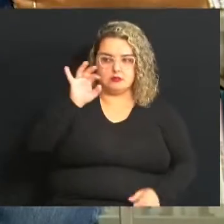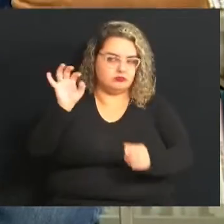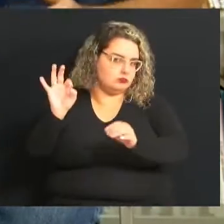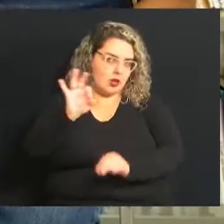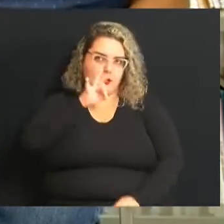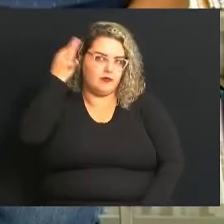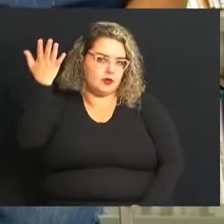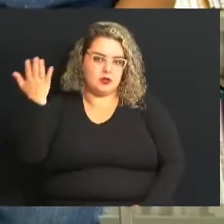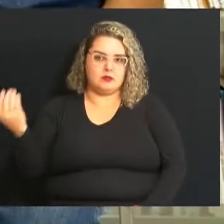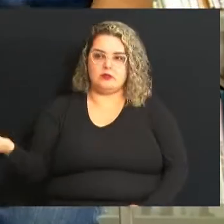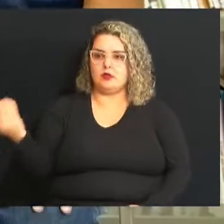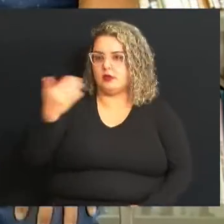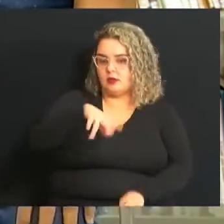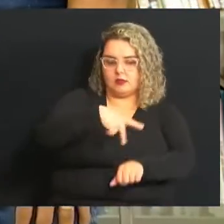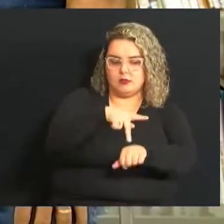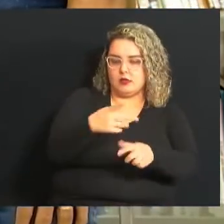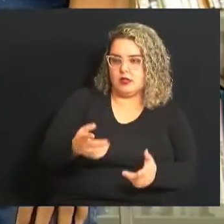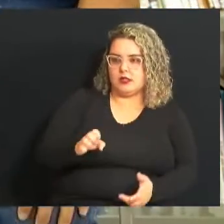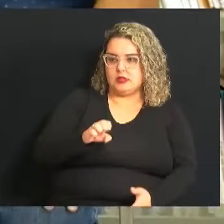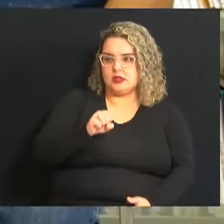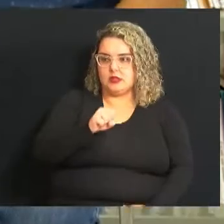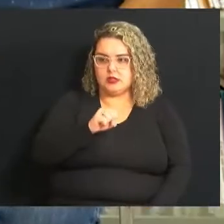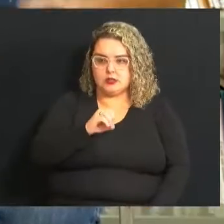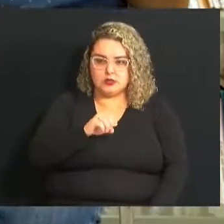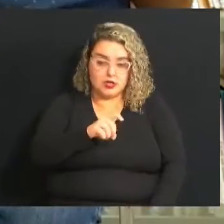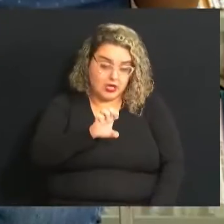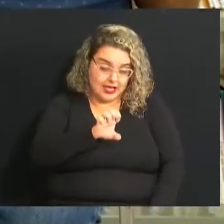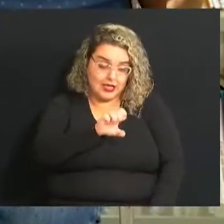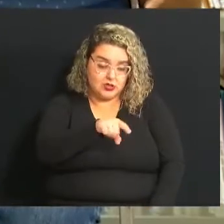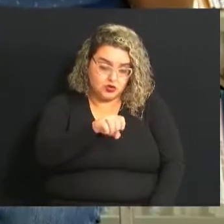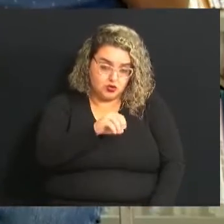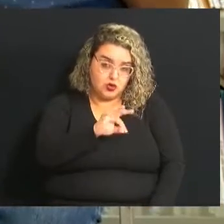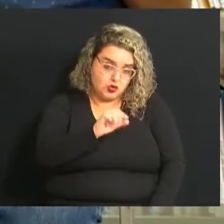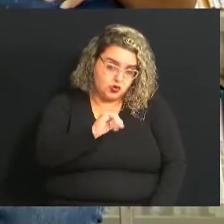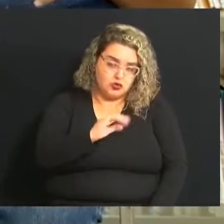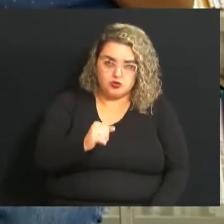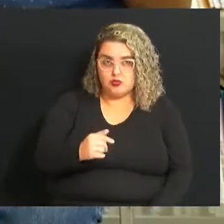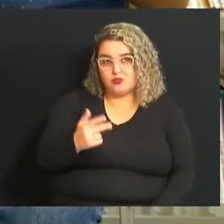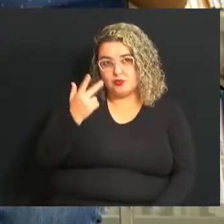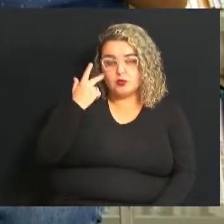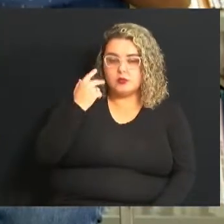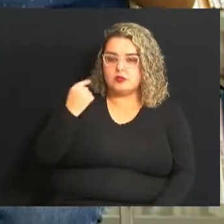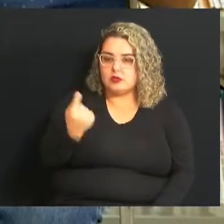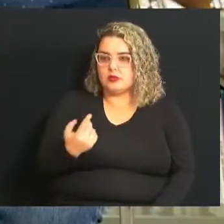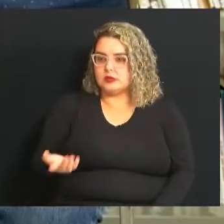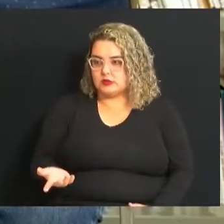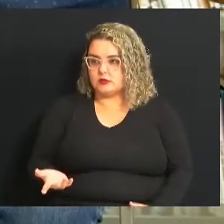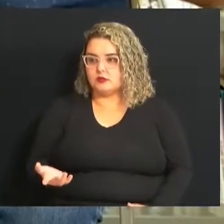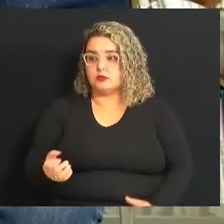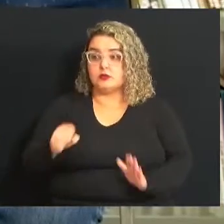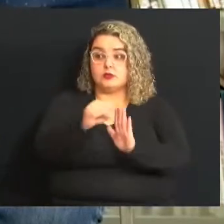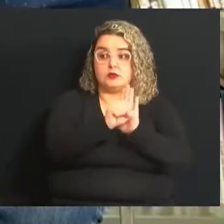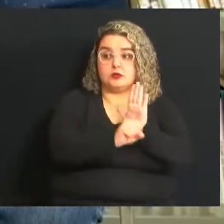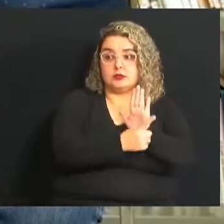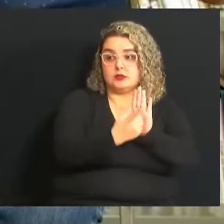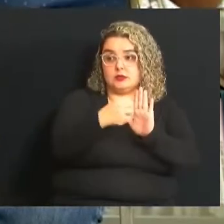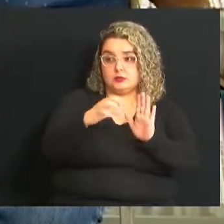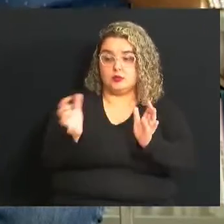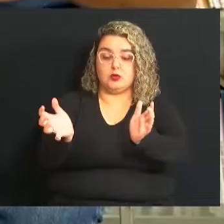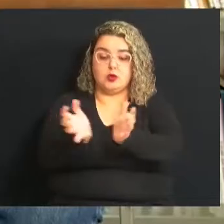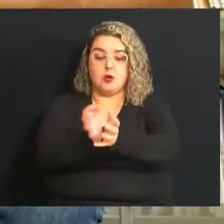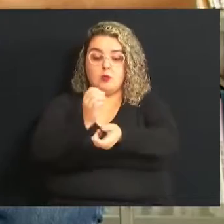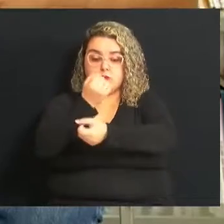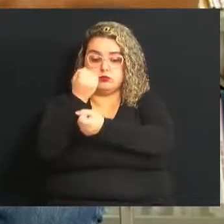país exótico e, em geral, vai sozinho, né? É verdade que desde o século XIX nós temos grupos, né, grandes